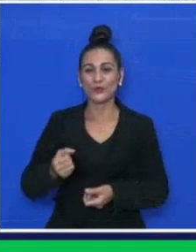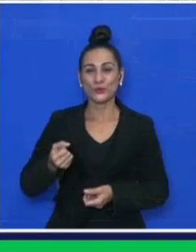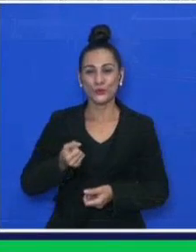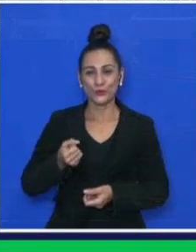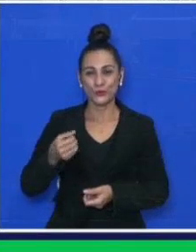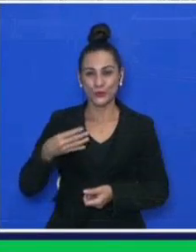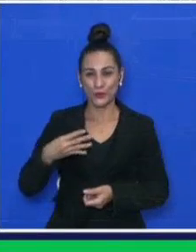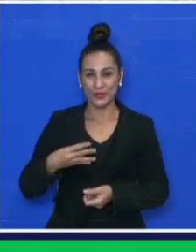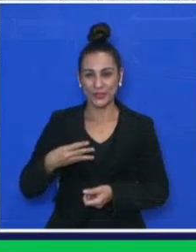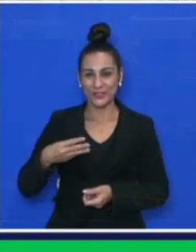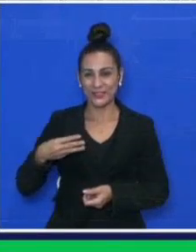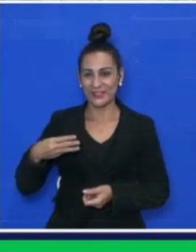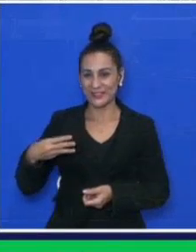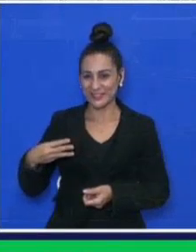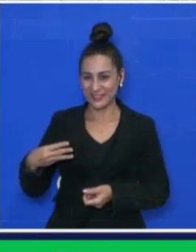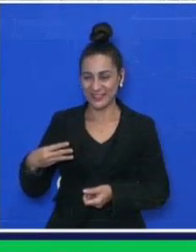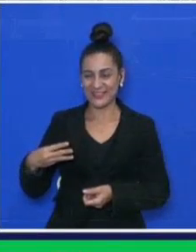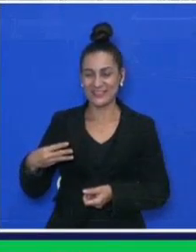43.